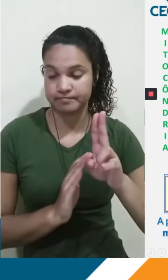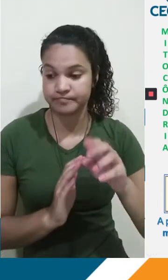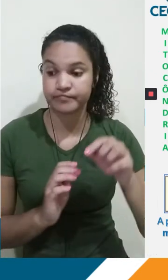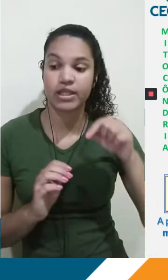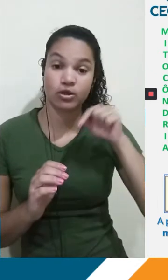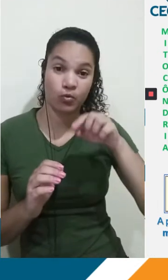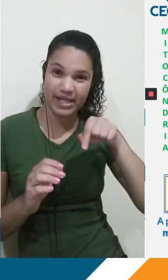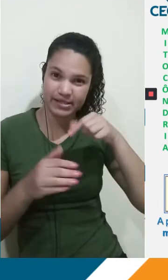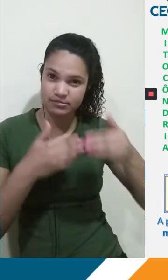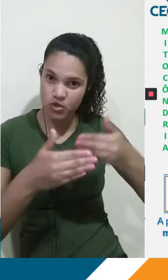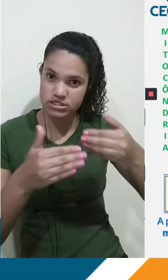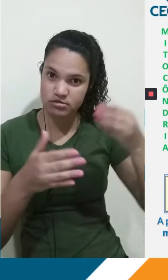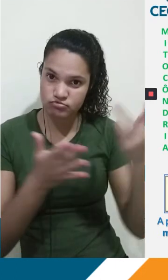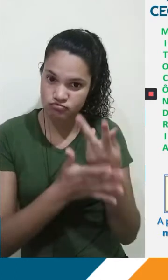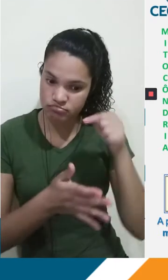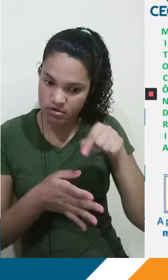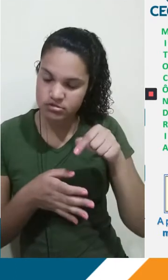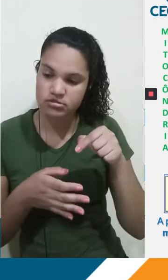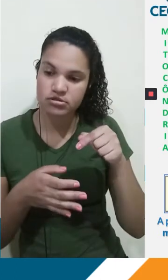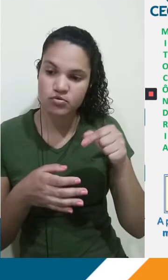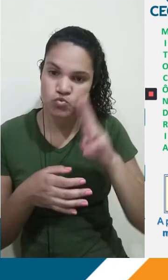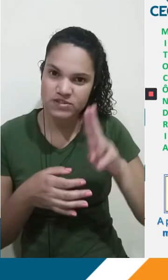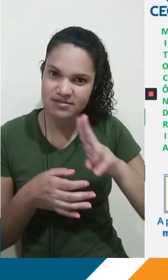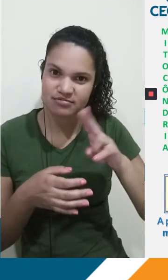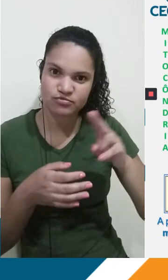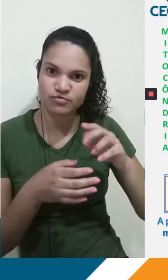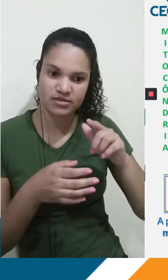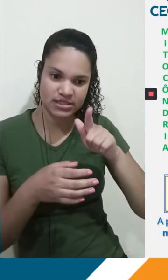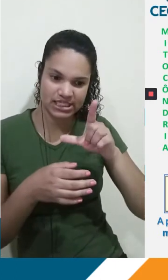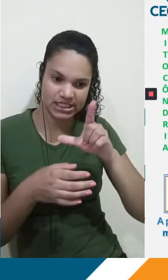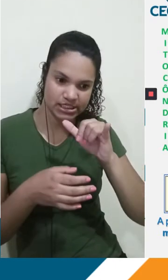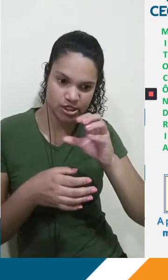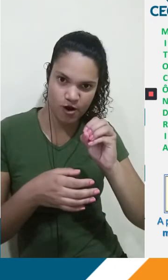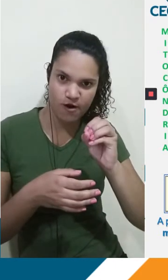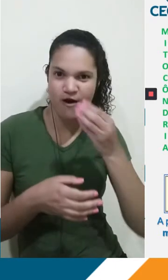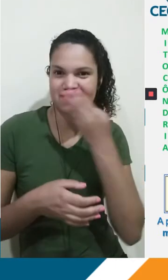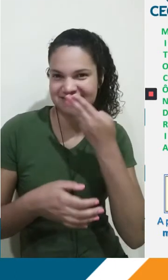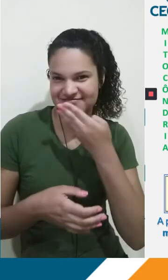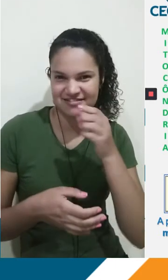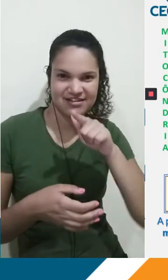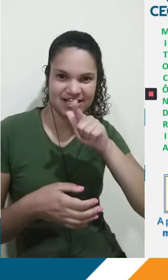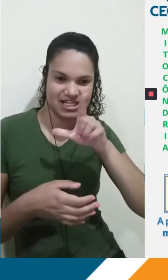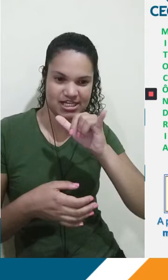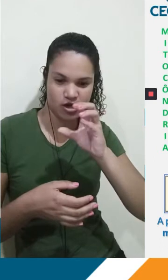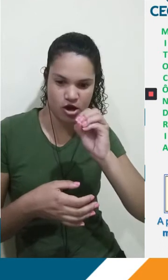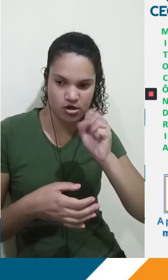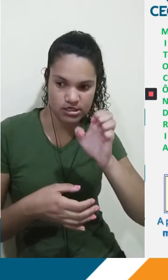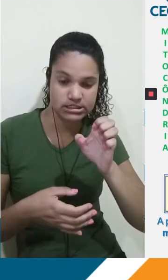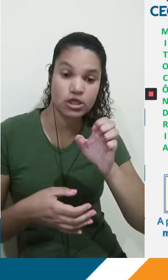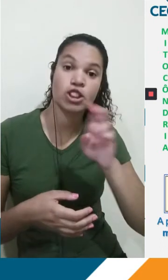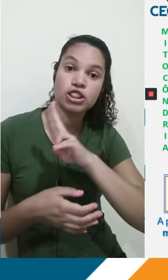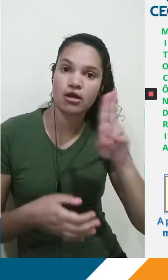das mitocôndrias, usando as moléculas combustíveis, em geral a glicose, é denominado de